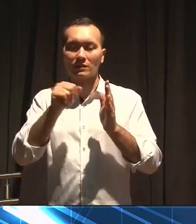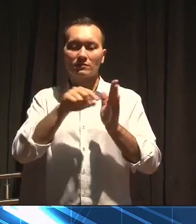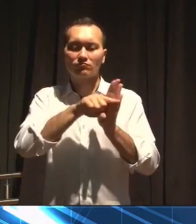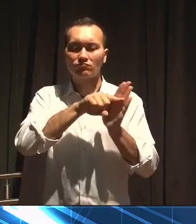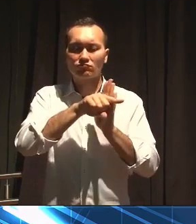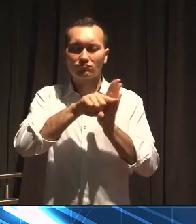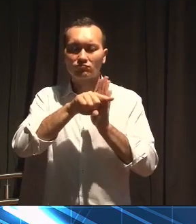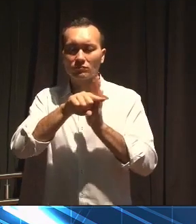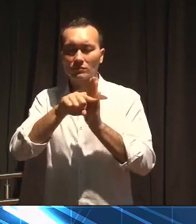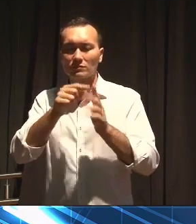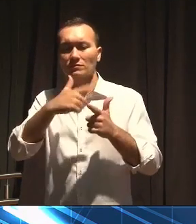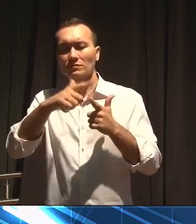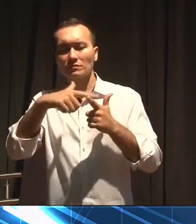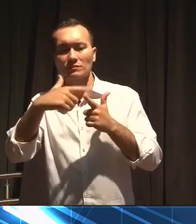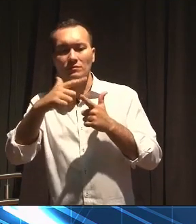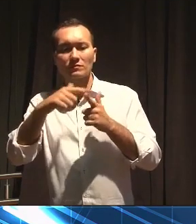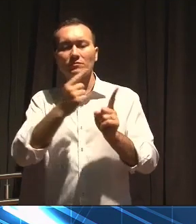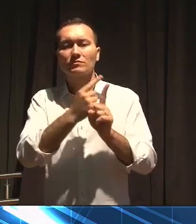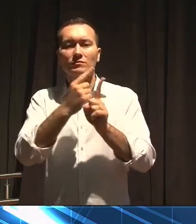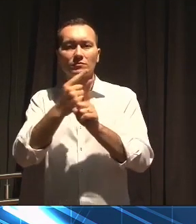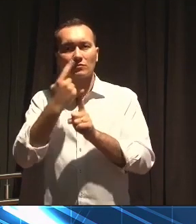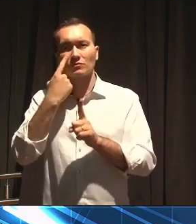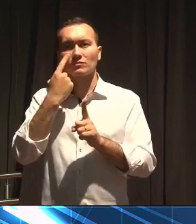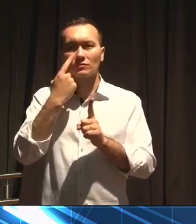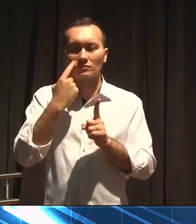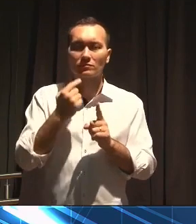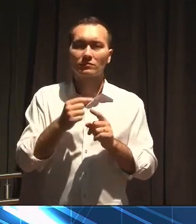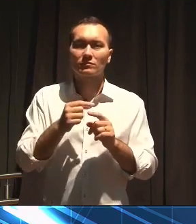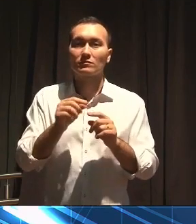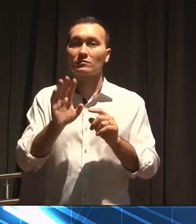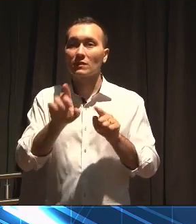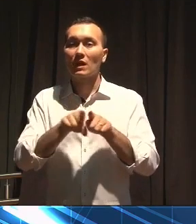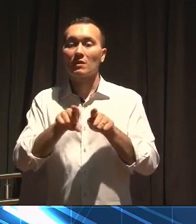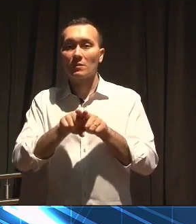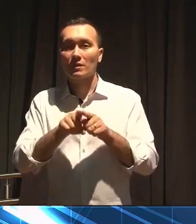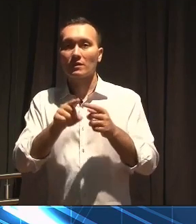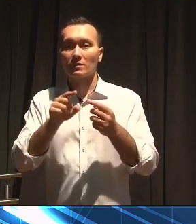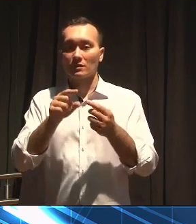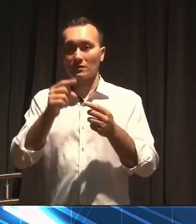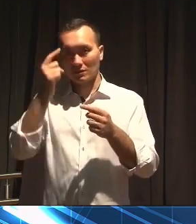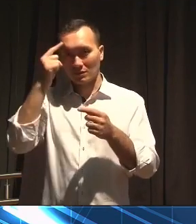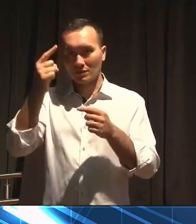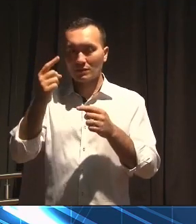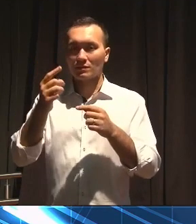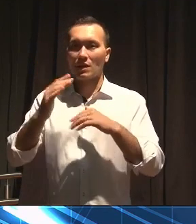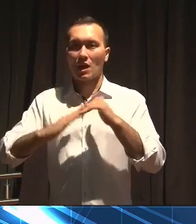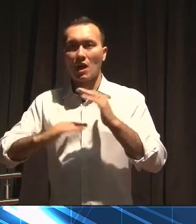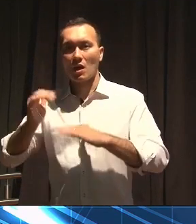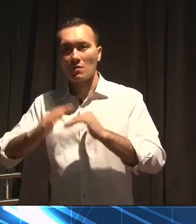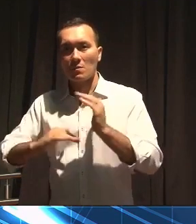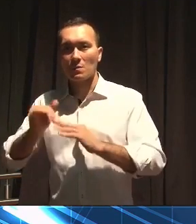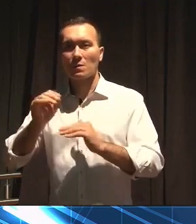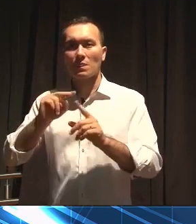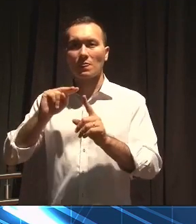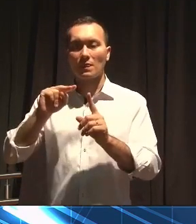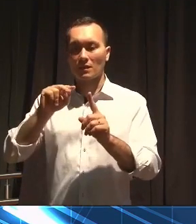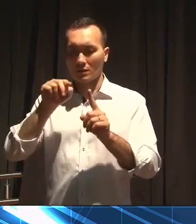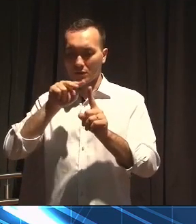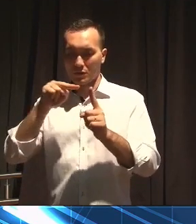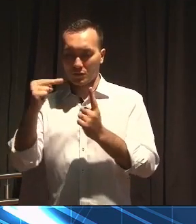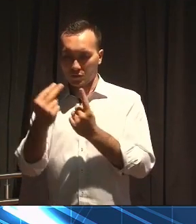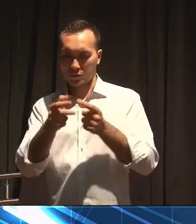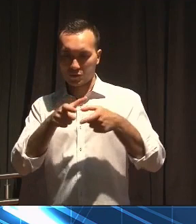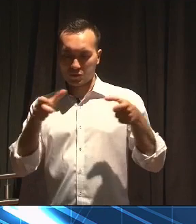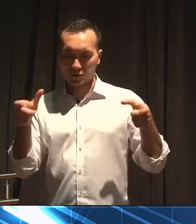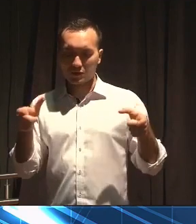observabilidade, trabalhando com resiliência, disponibilidade e a performance. As squads começaram a ficar conscientes